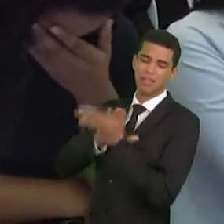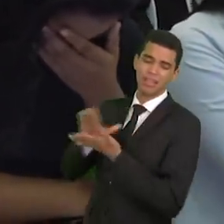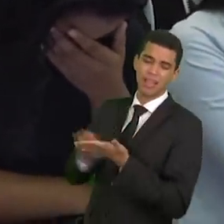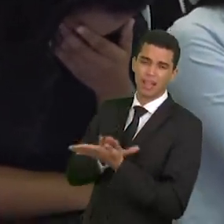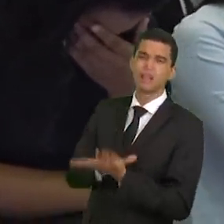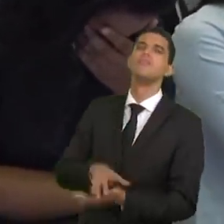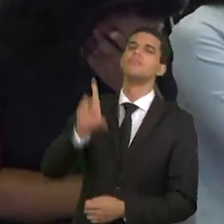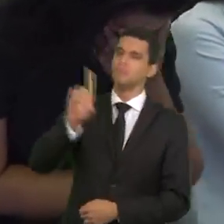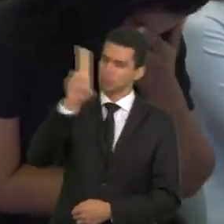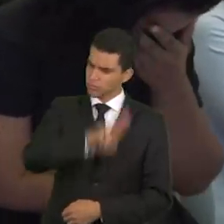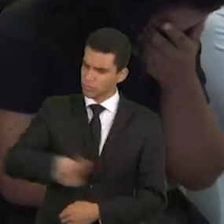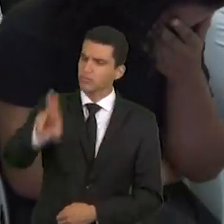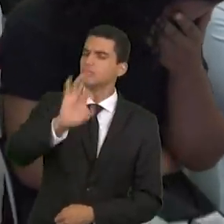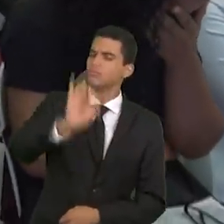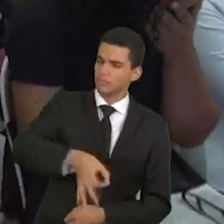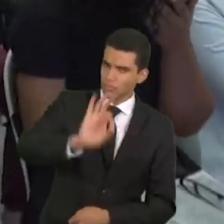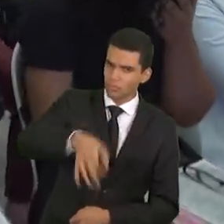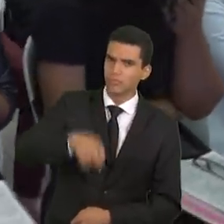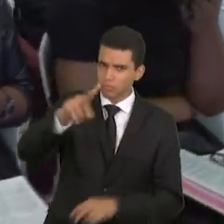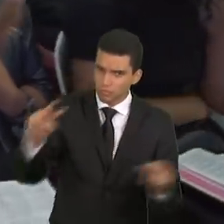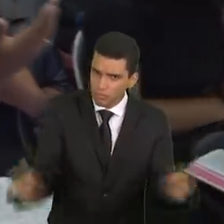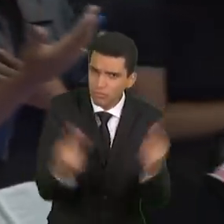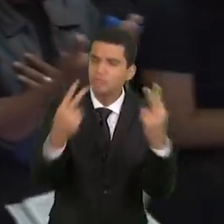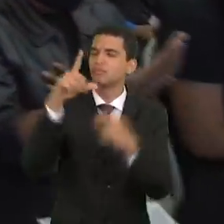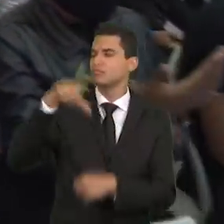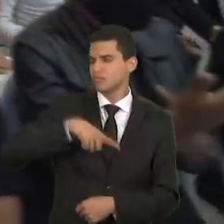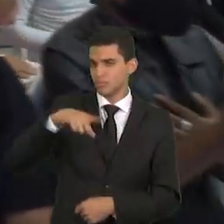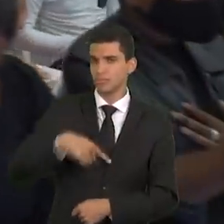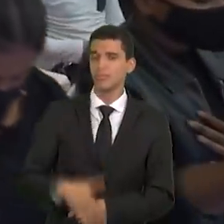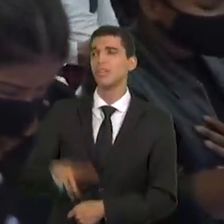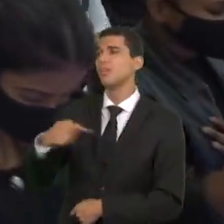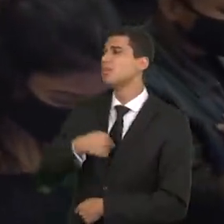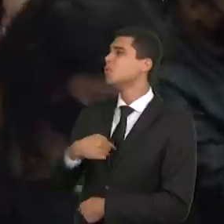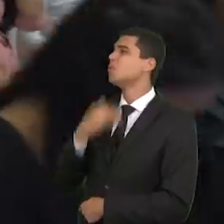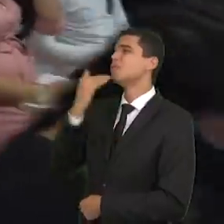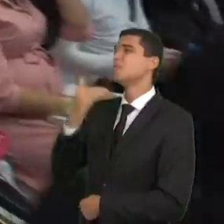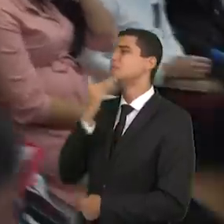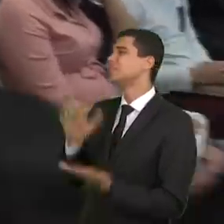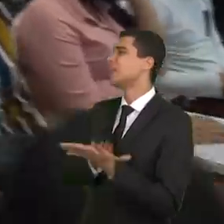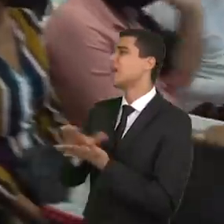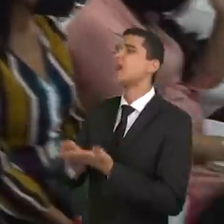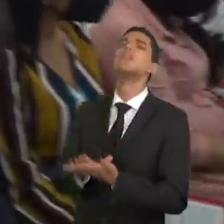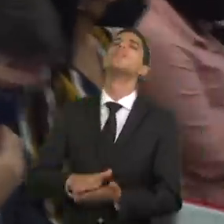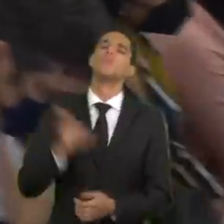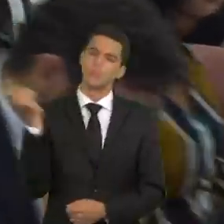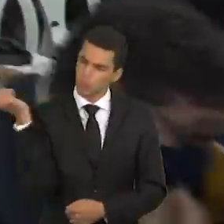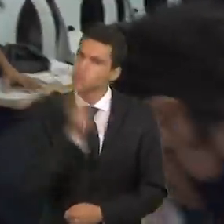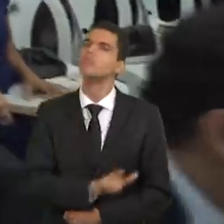nada. Serve. Eu não consigo nada. Consegue.